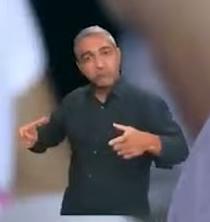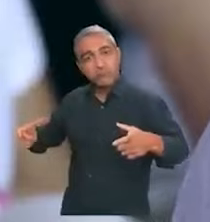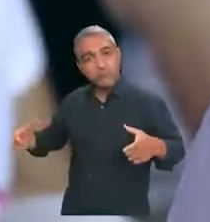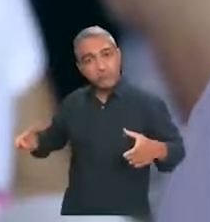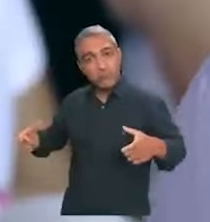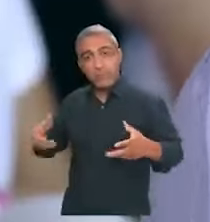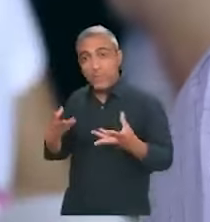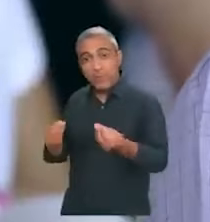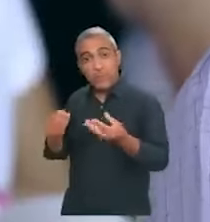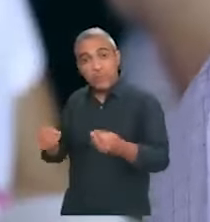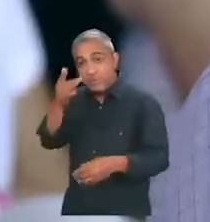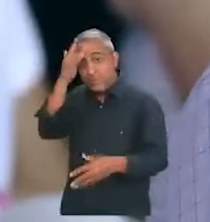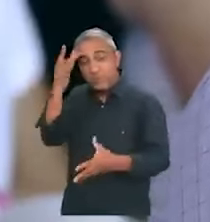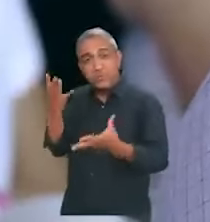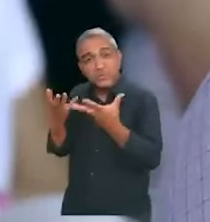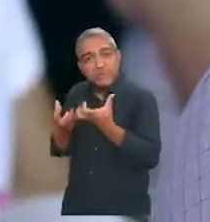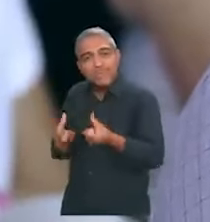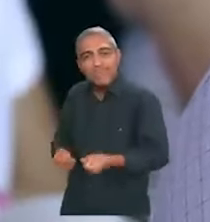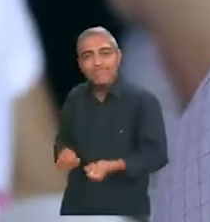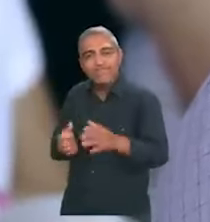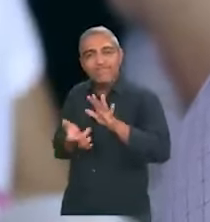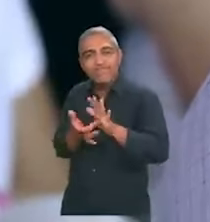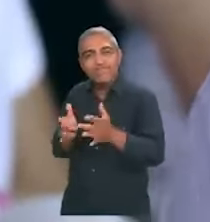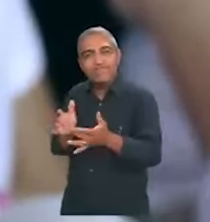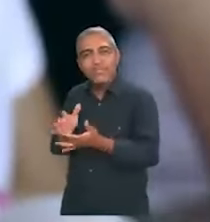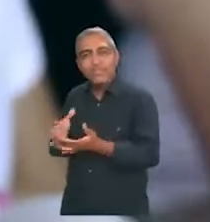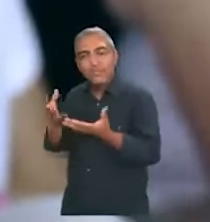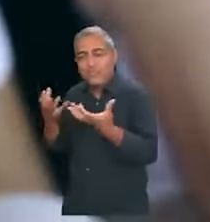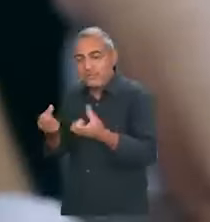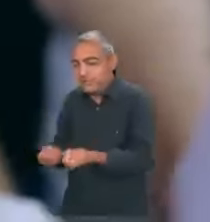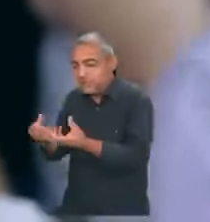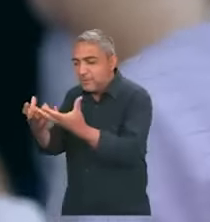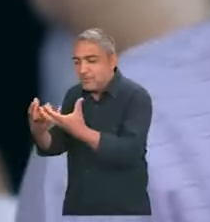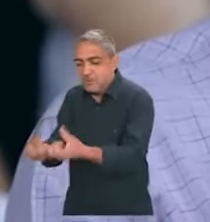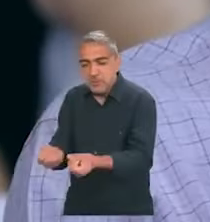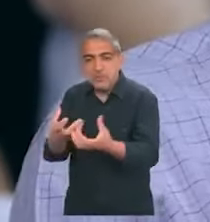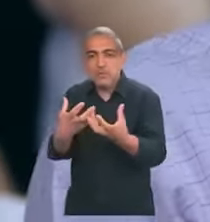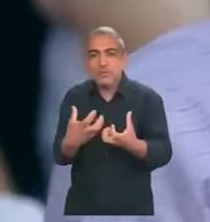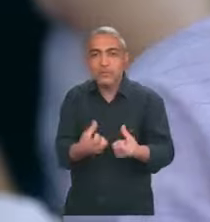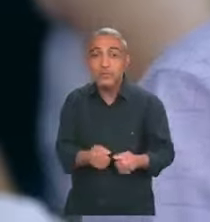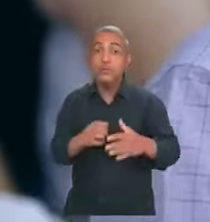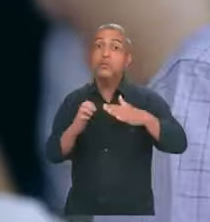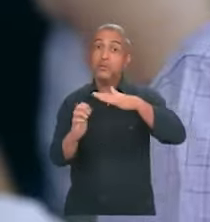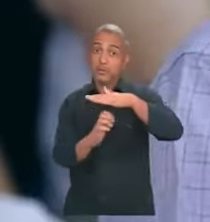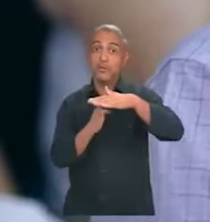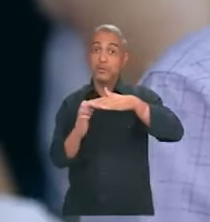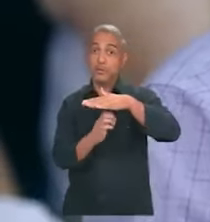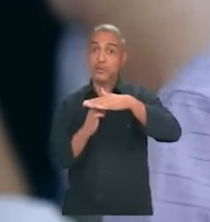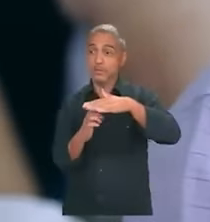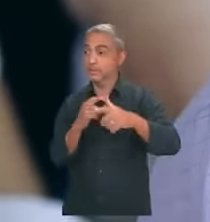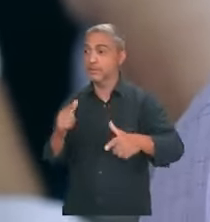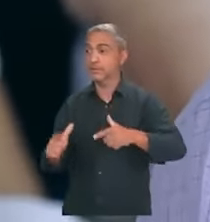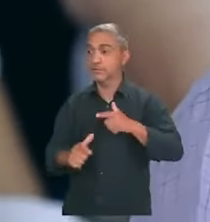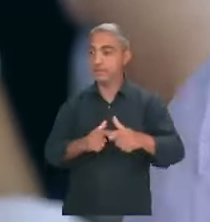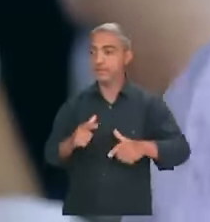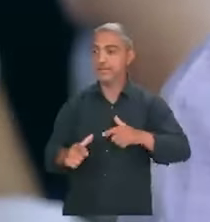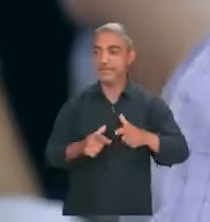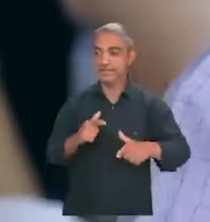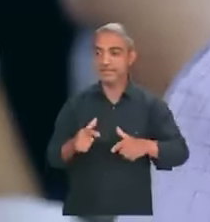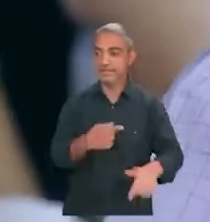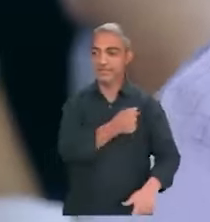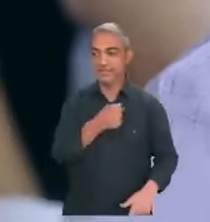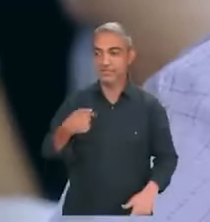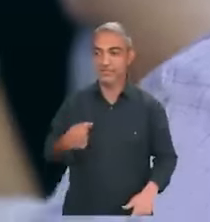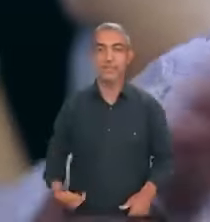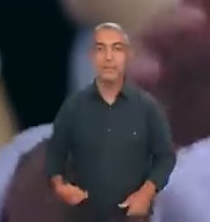não tem domingo, mas sim na empresa, na fábrica. E alguns deles, um exemplo específico,